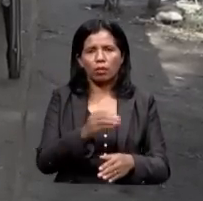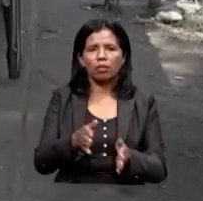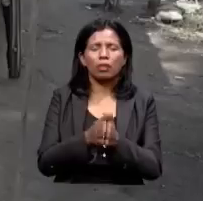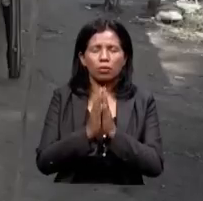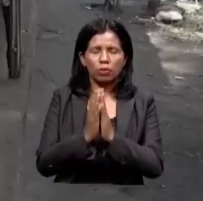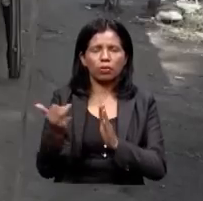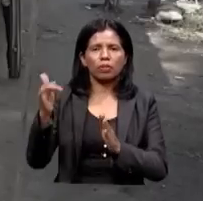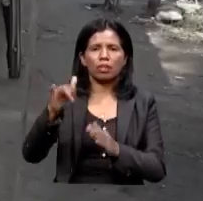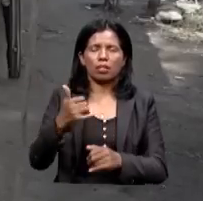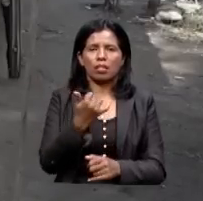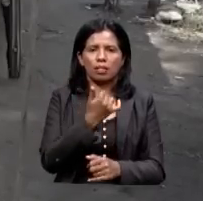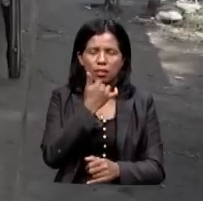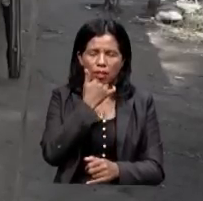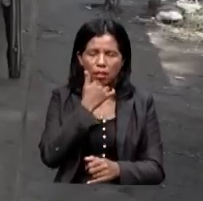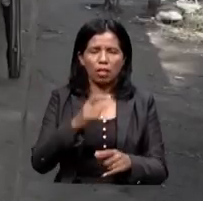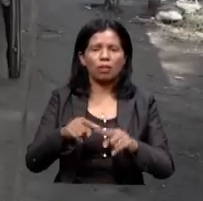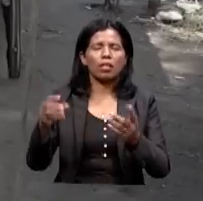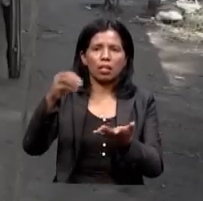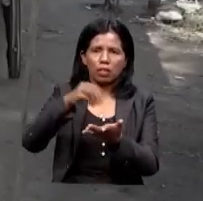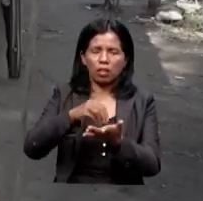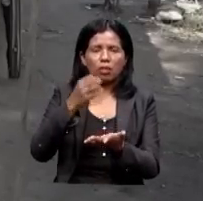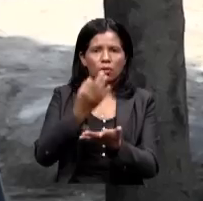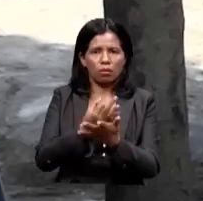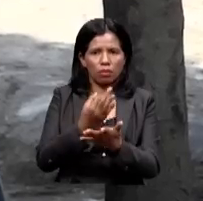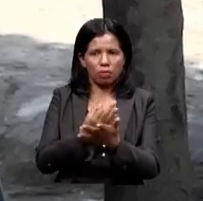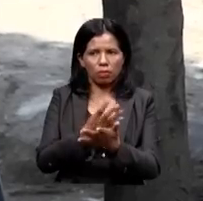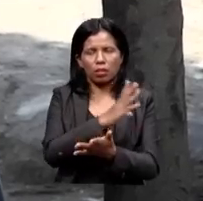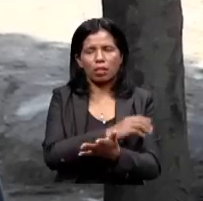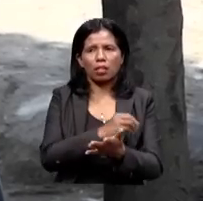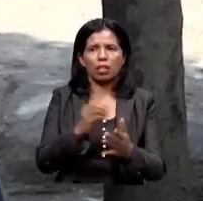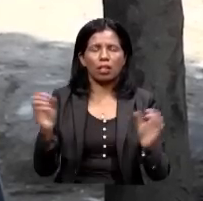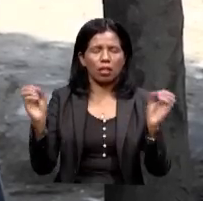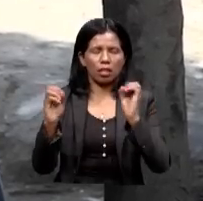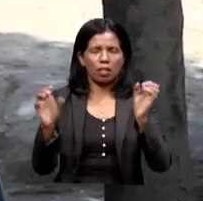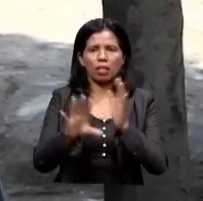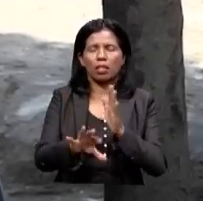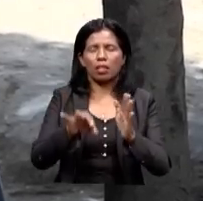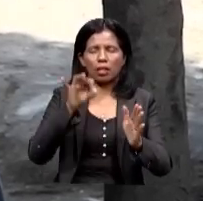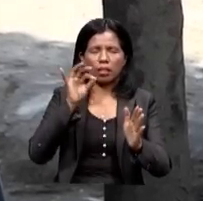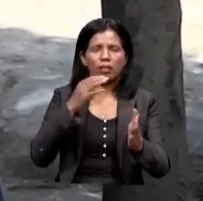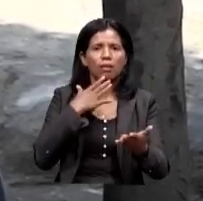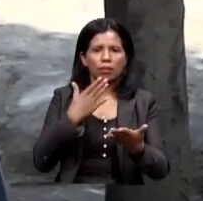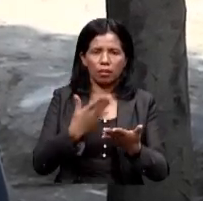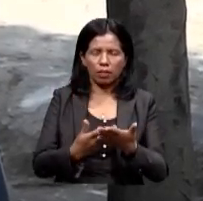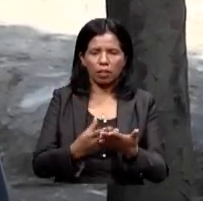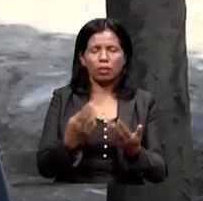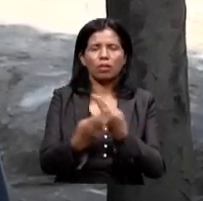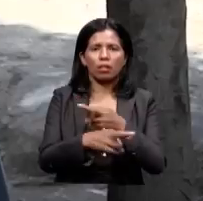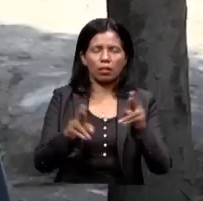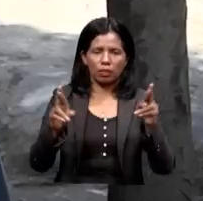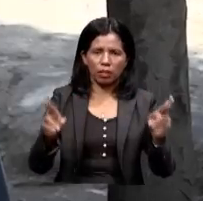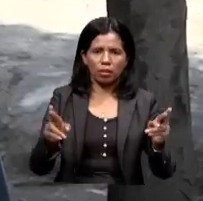sira nesala. Banyira aloka orsamento ba buat ruma nebe la consegue reta nye finalidade o resultado